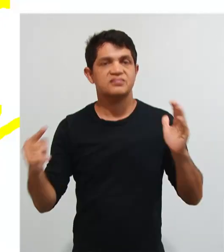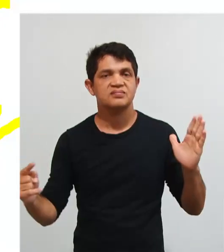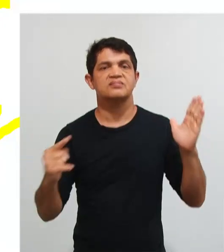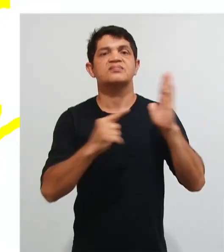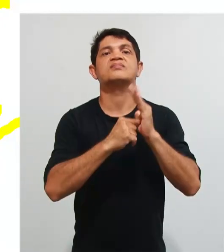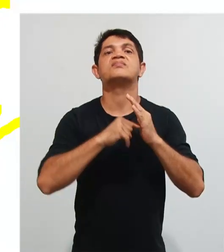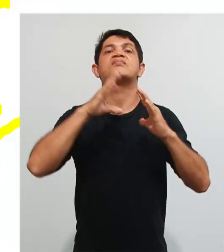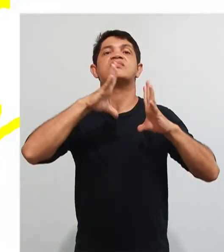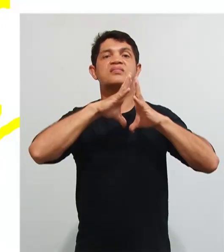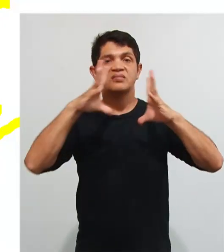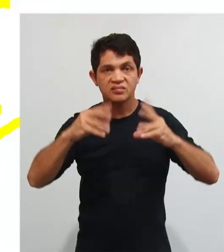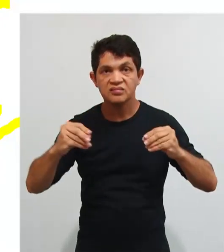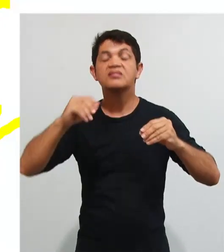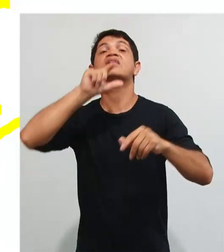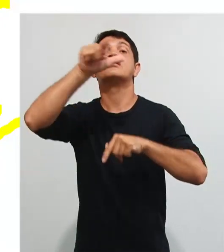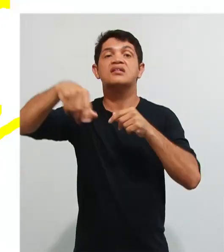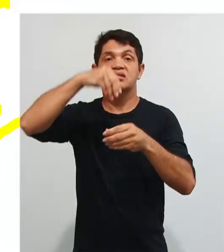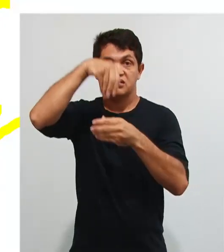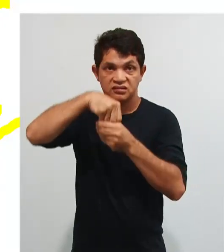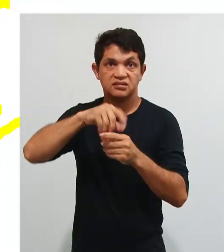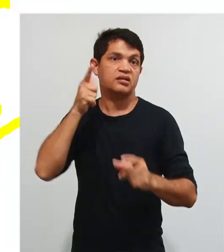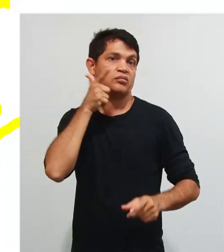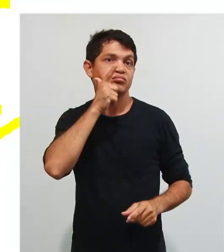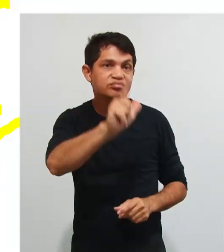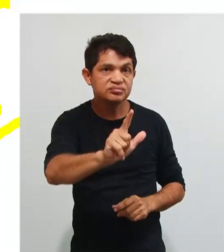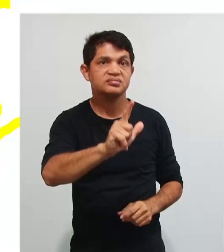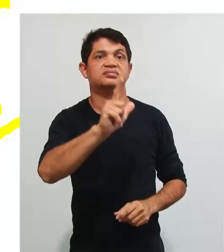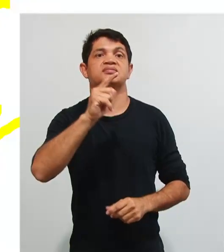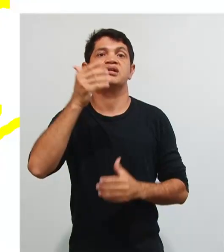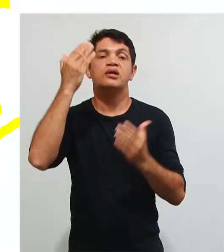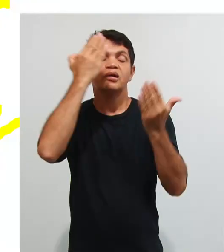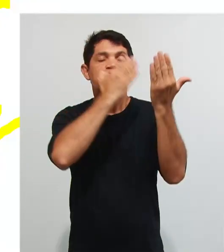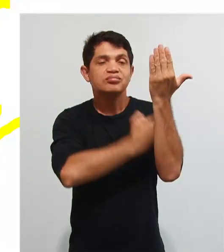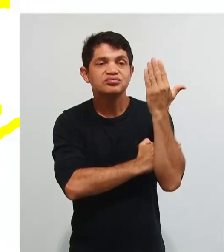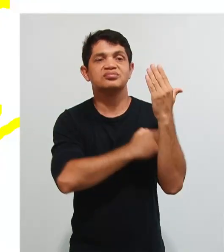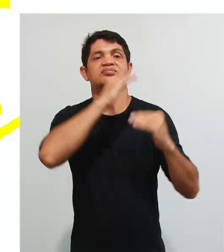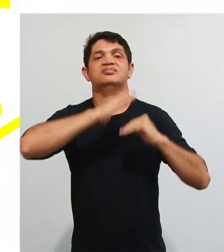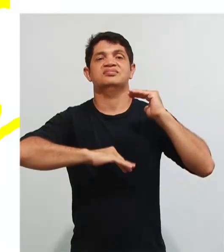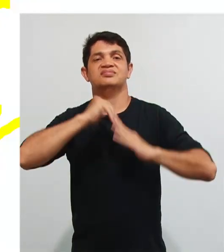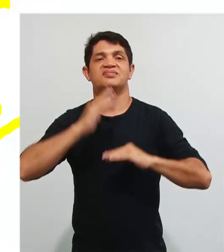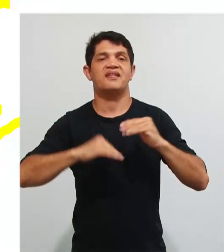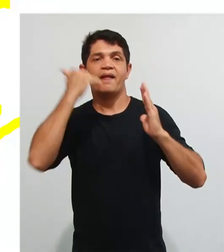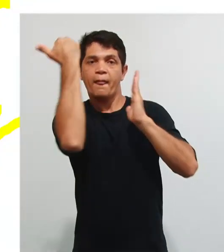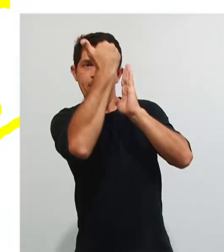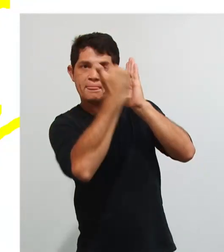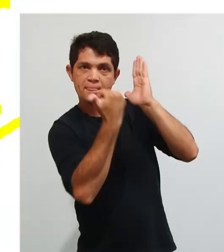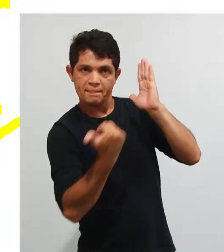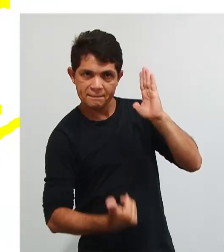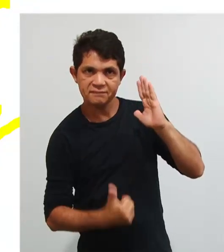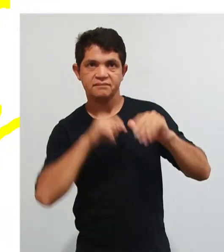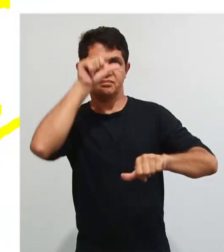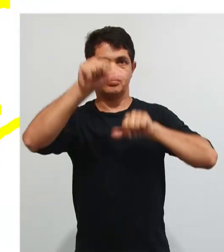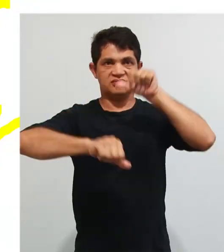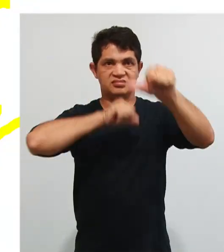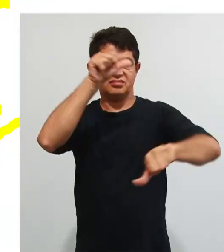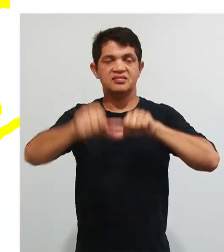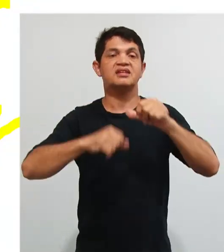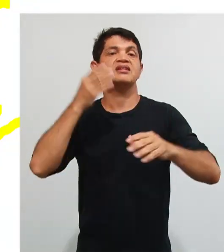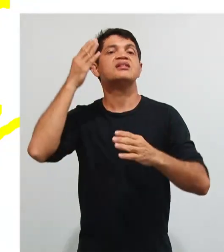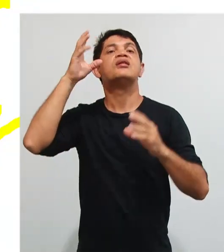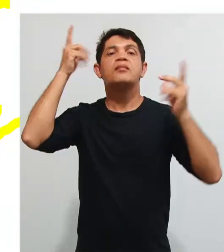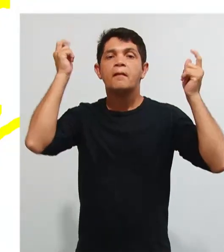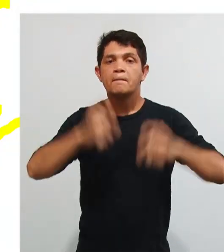é sistematização do processo decisório, que exatamente vai nos dar o quê? Um processo